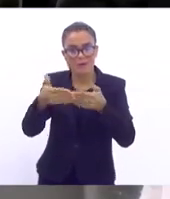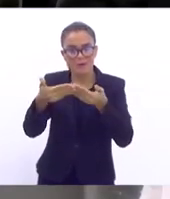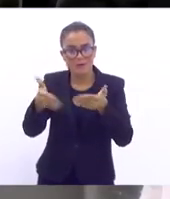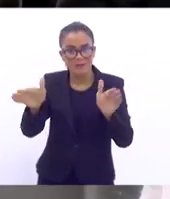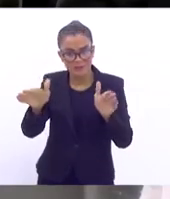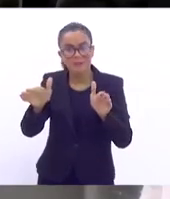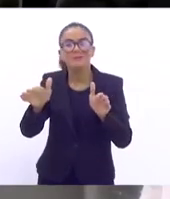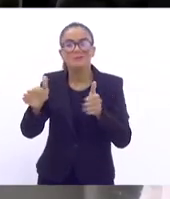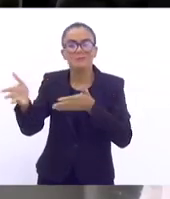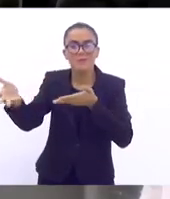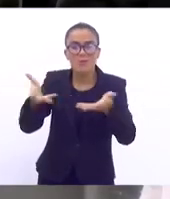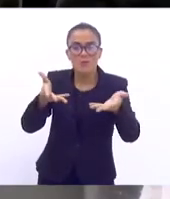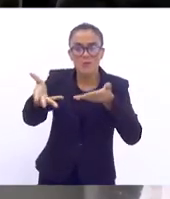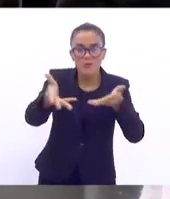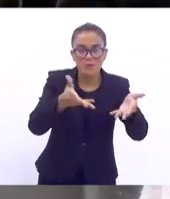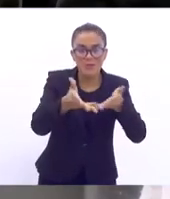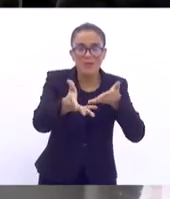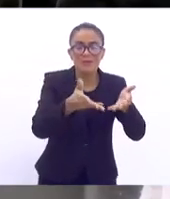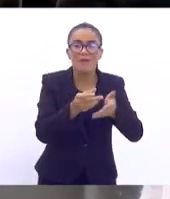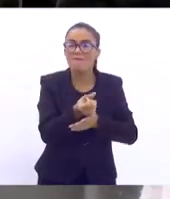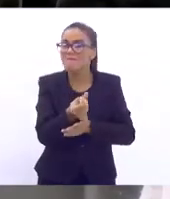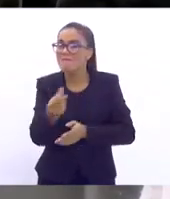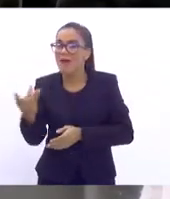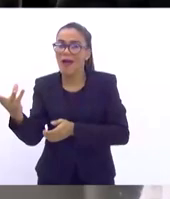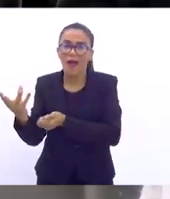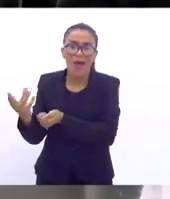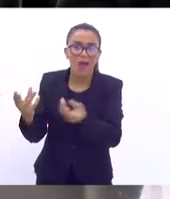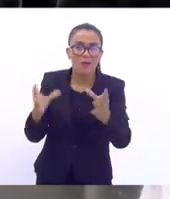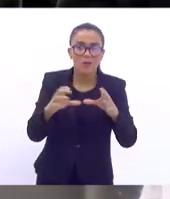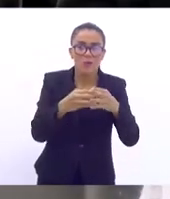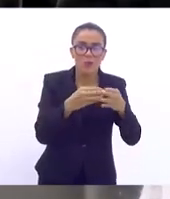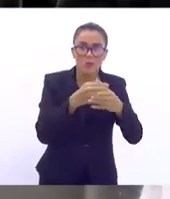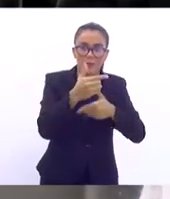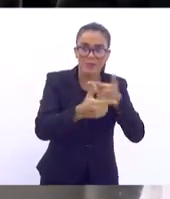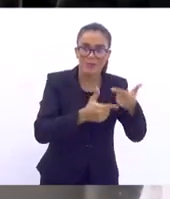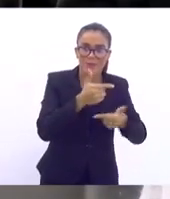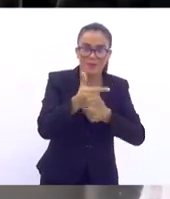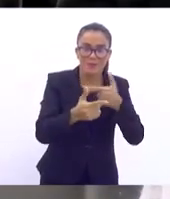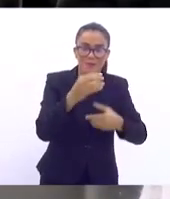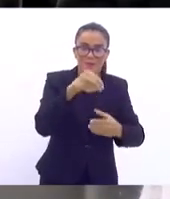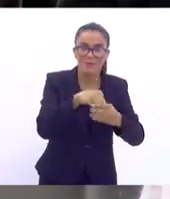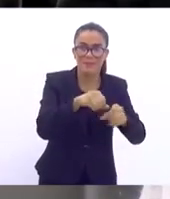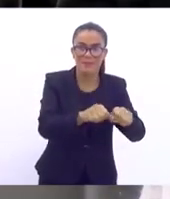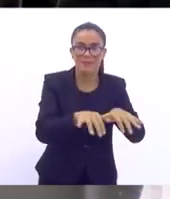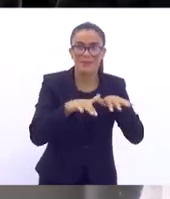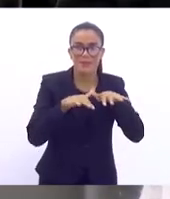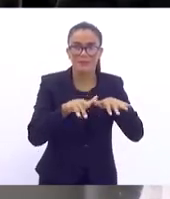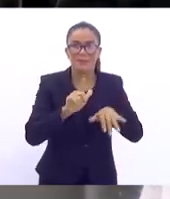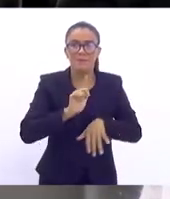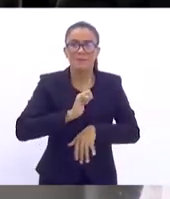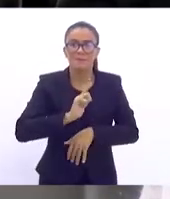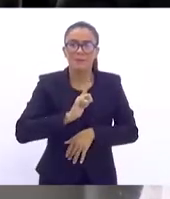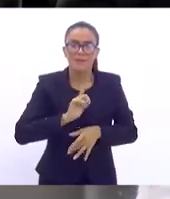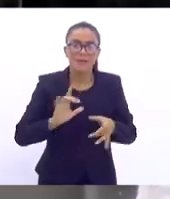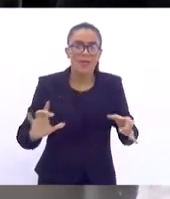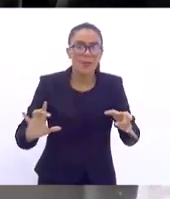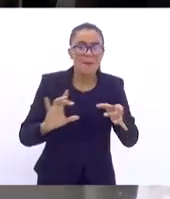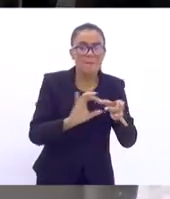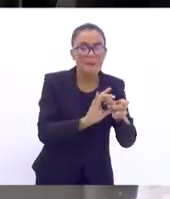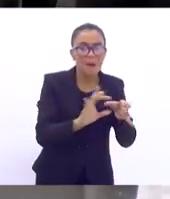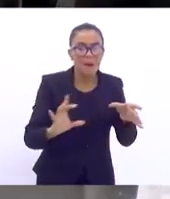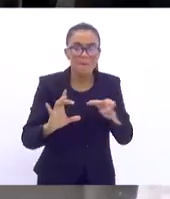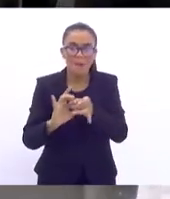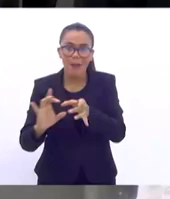automaticamente as diversas frentes parlamentares né É Que Tem alguma correlação com aquele